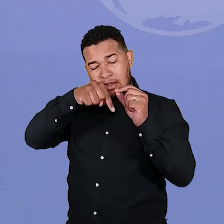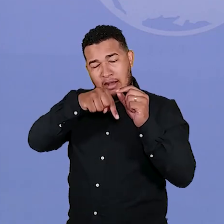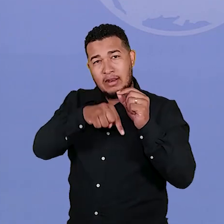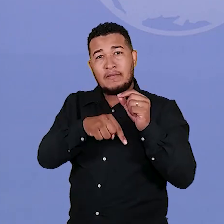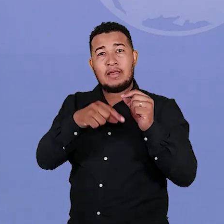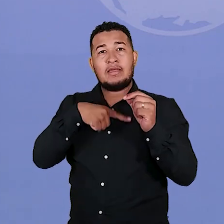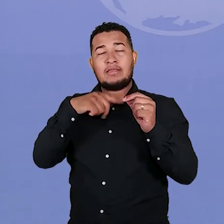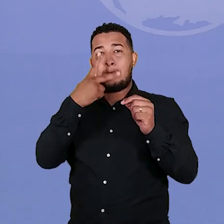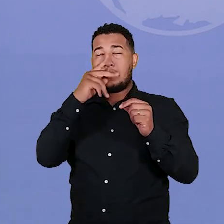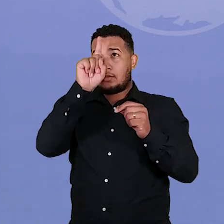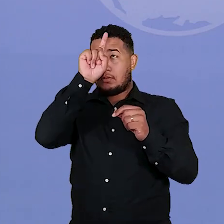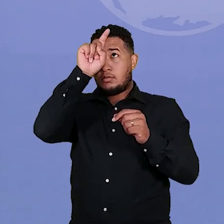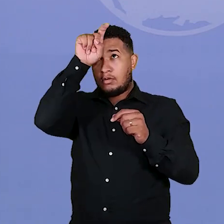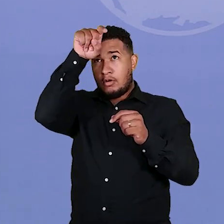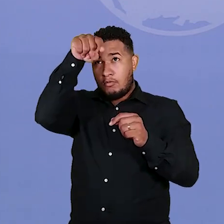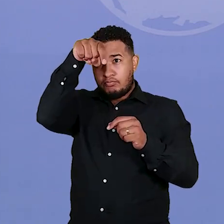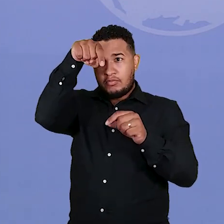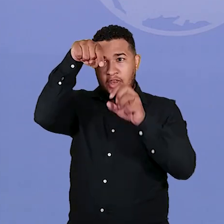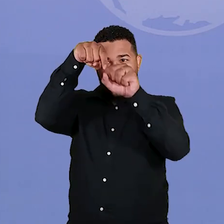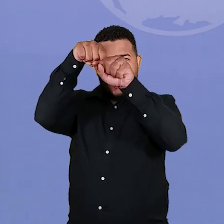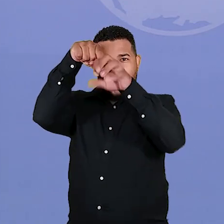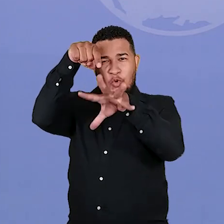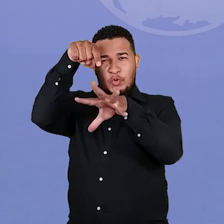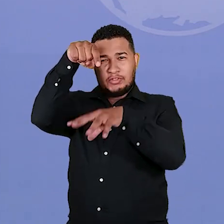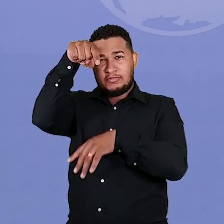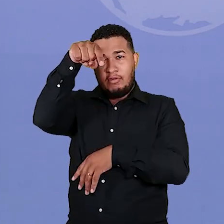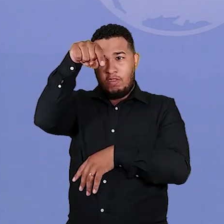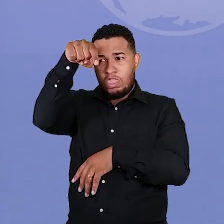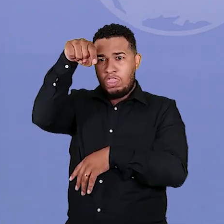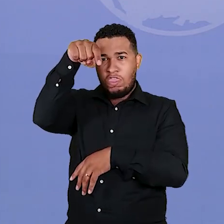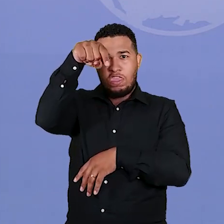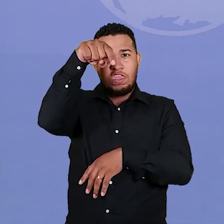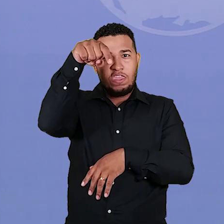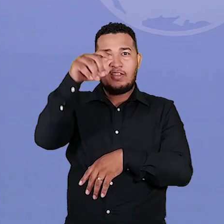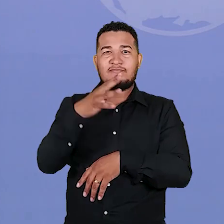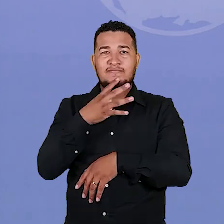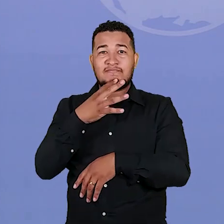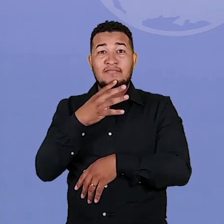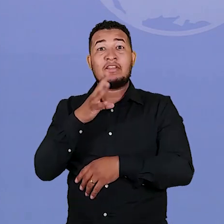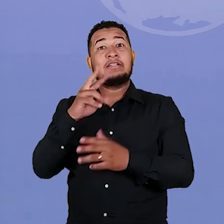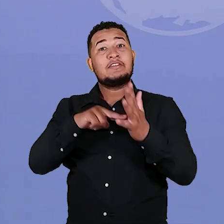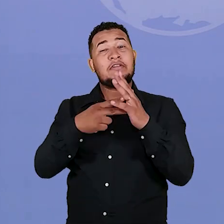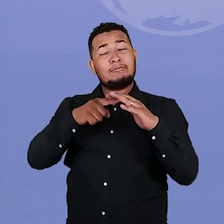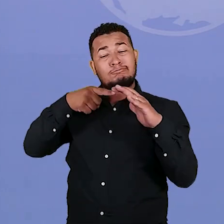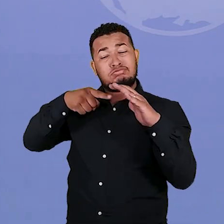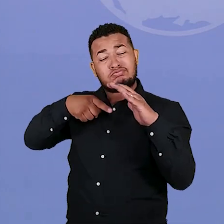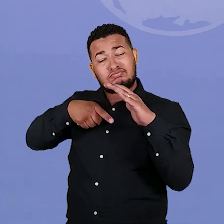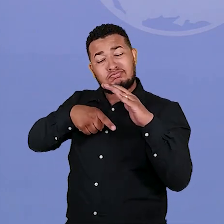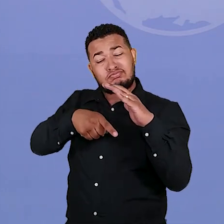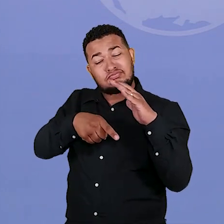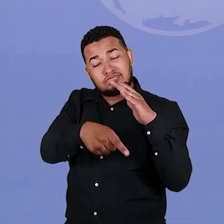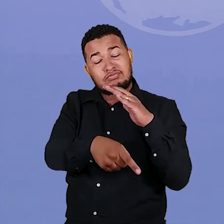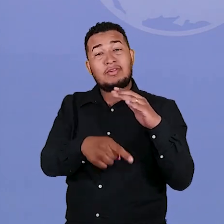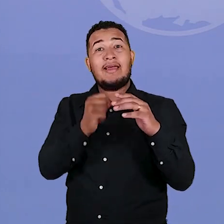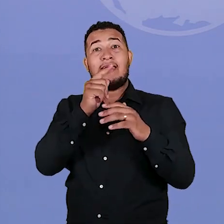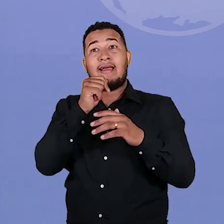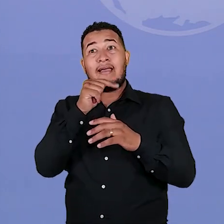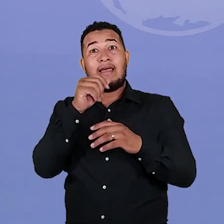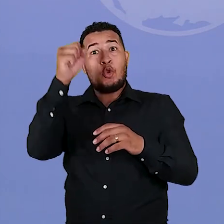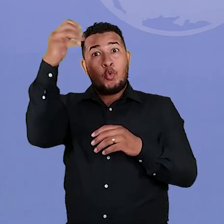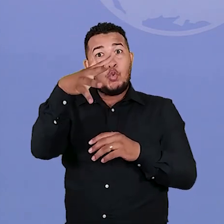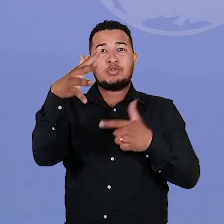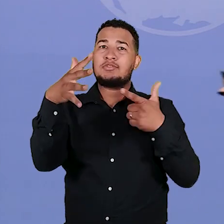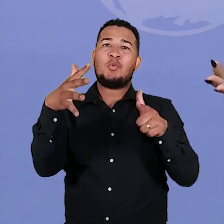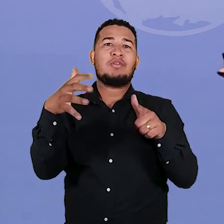peixinhos que vivem lá no fundo do mar, que tem uma paradinha pendurada com uma luz e tal? Então, lá embaixo, né, se